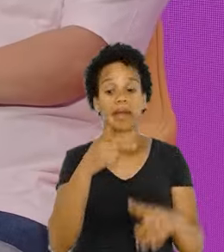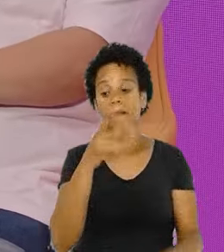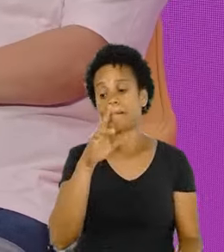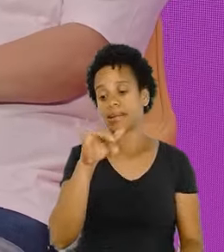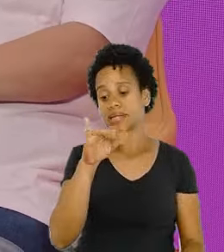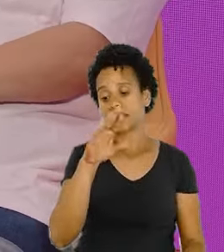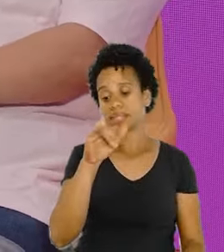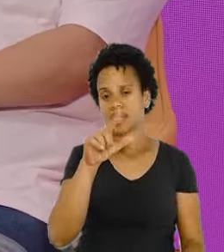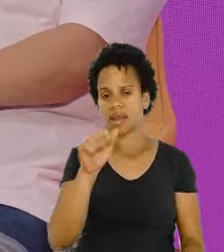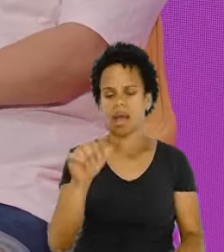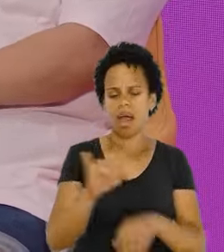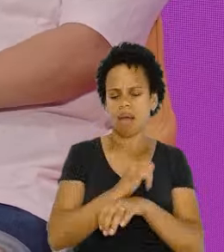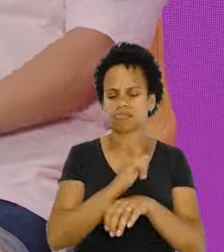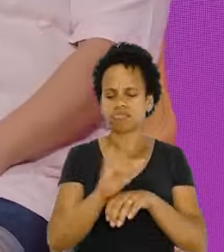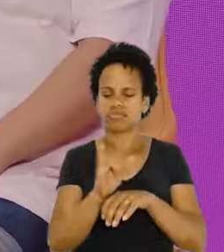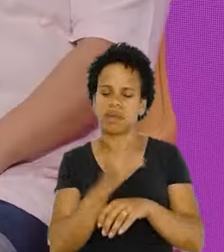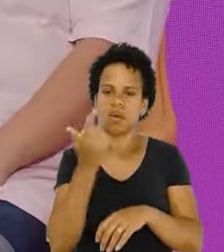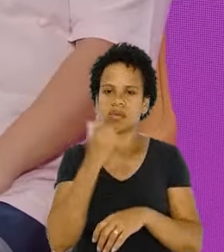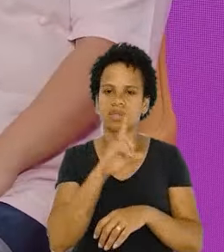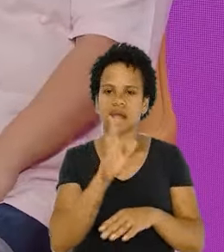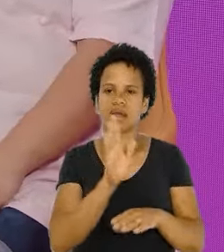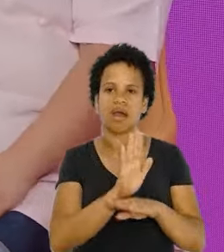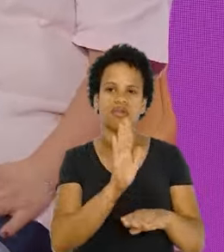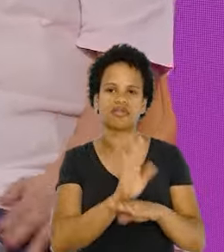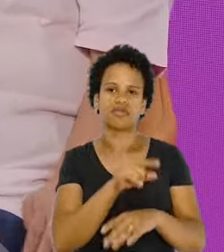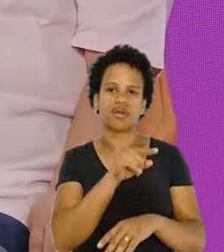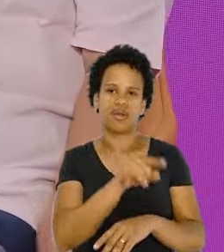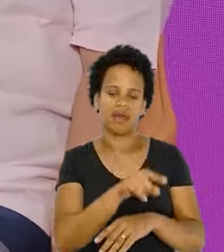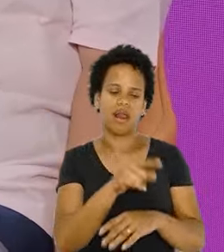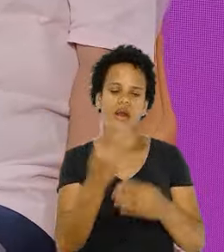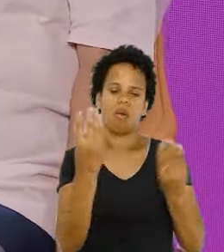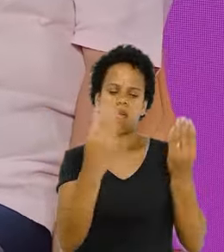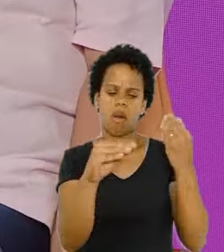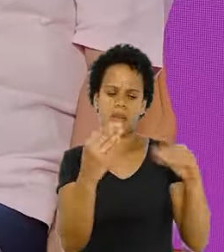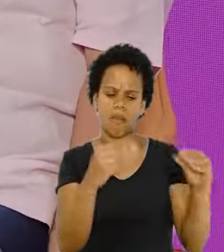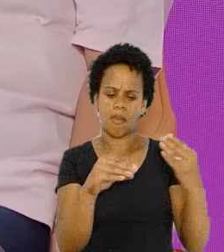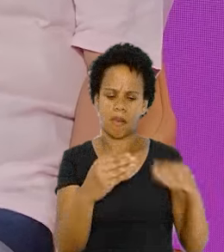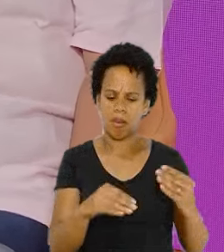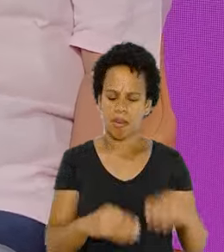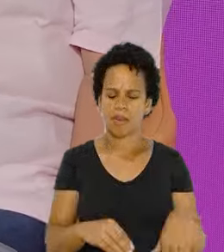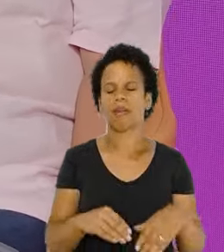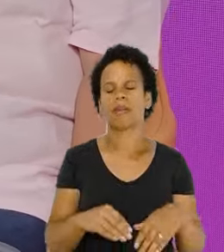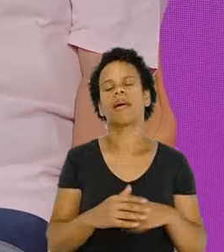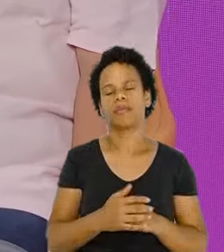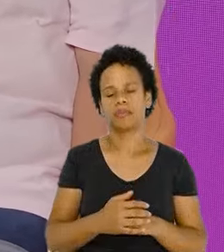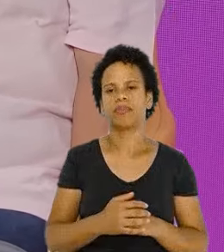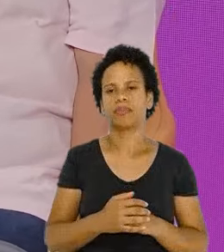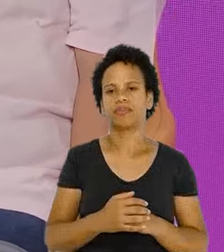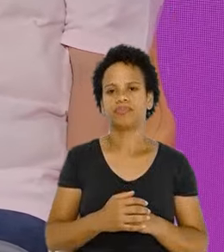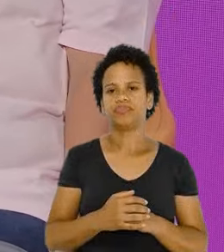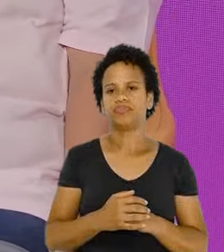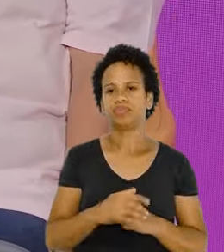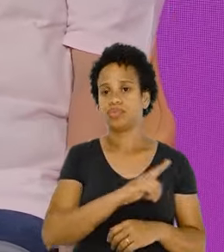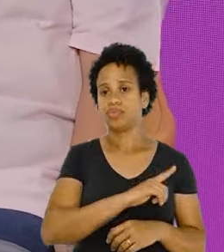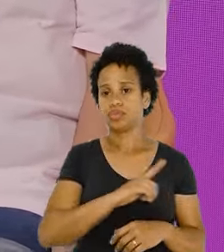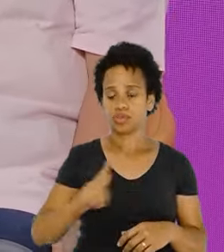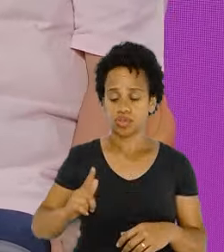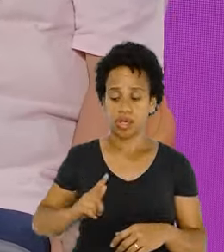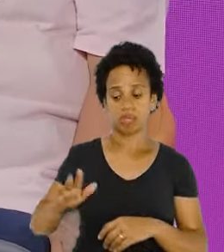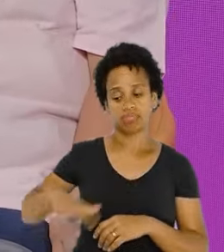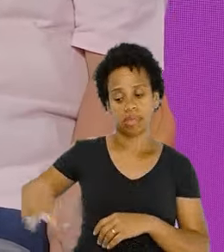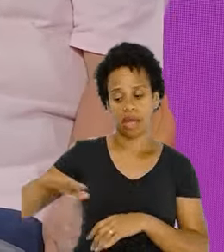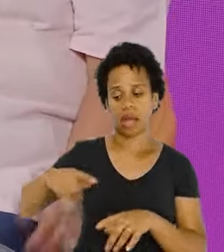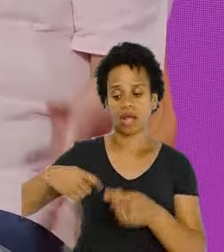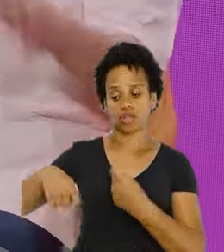eh isso ela consegue buscar ali o o conteúdo né que o belat precisa o gerro usa a parte